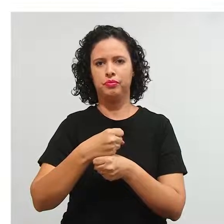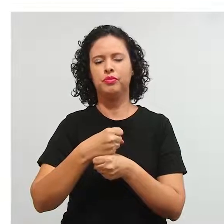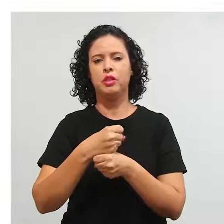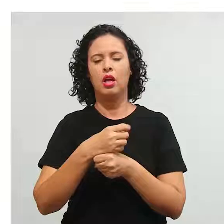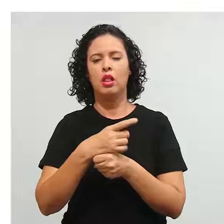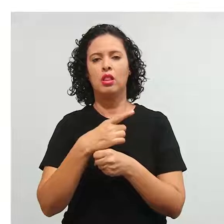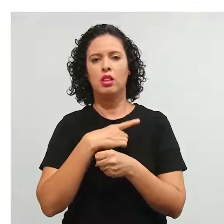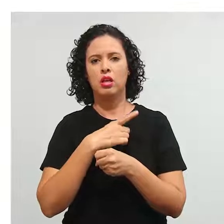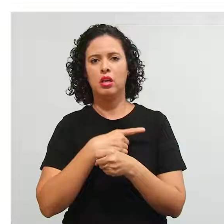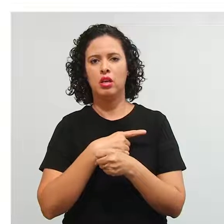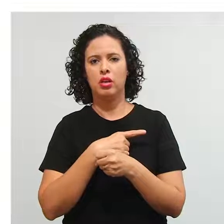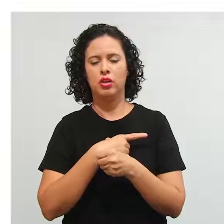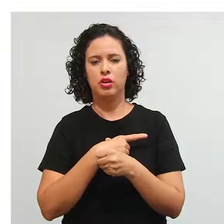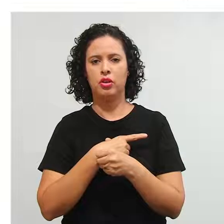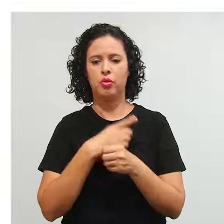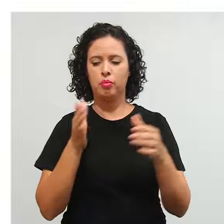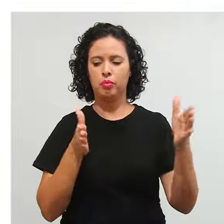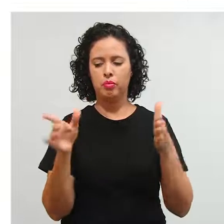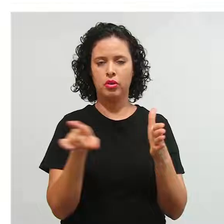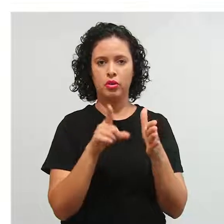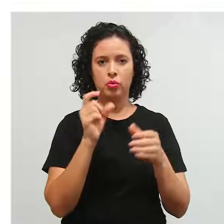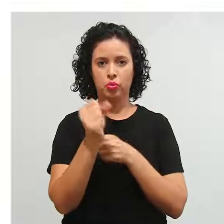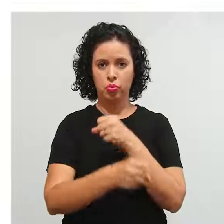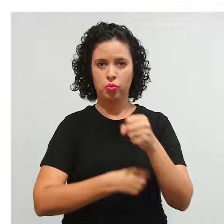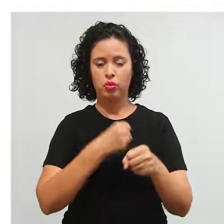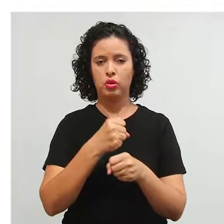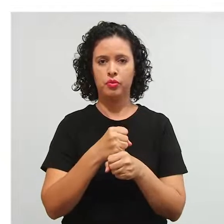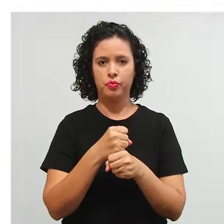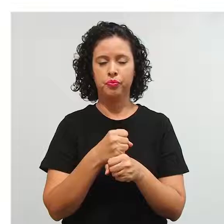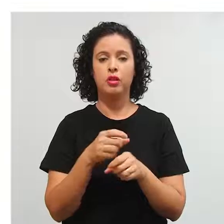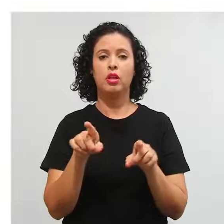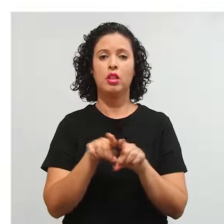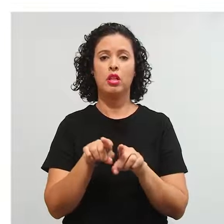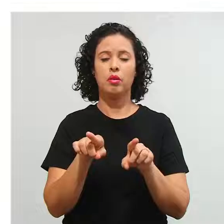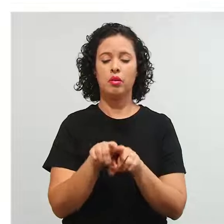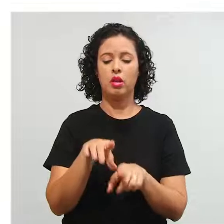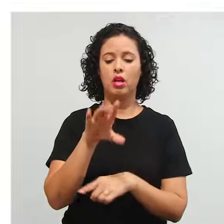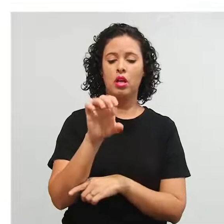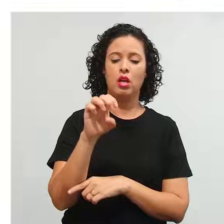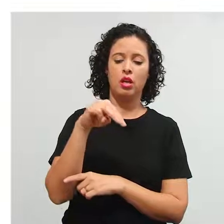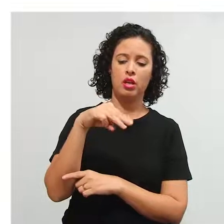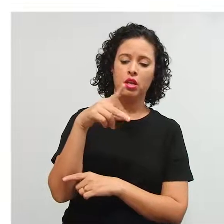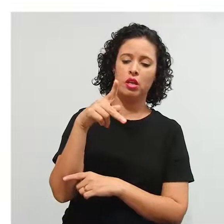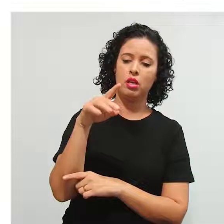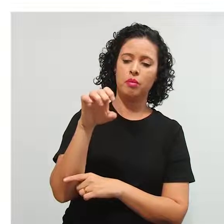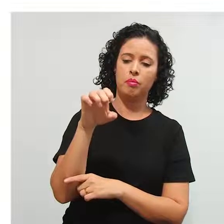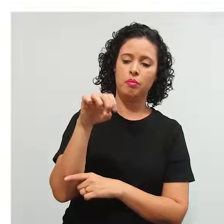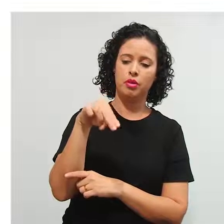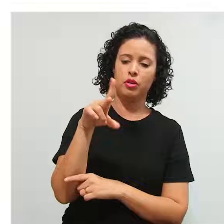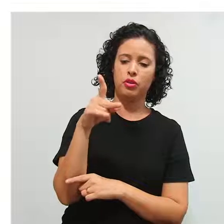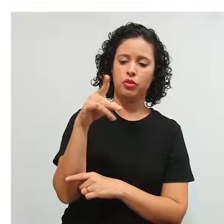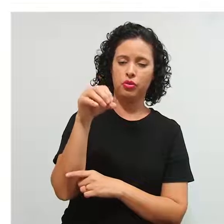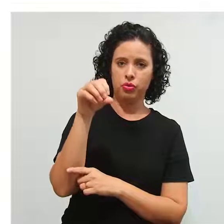Tem vigência de 1 ano. Os empenhos que servem de